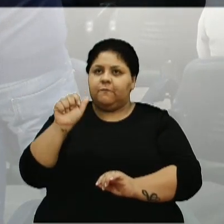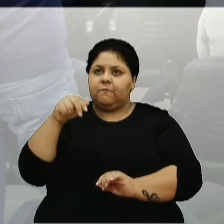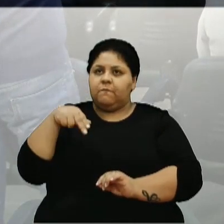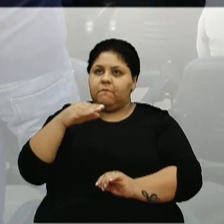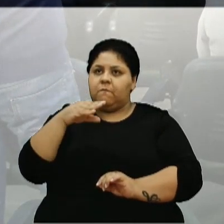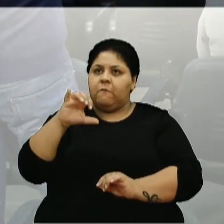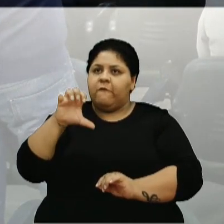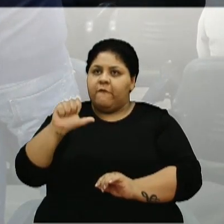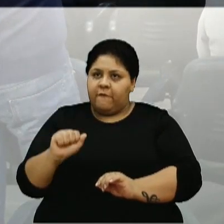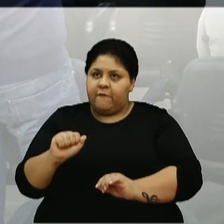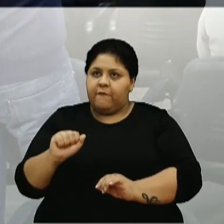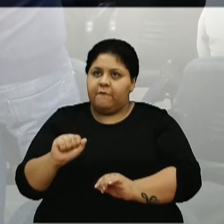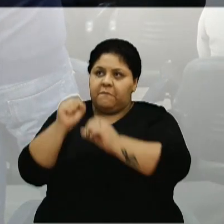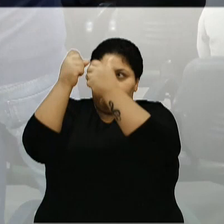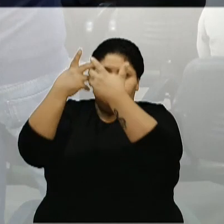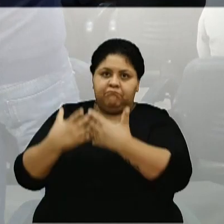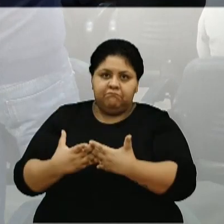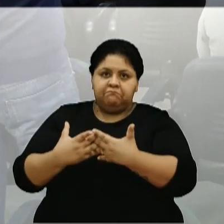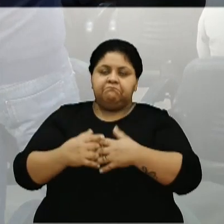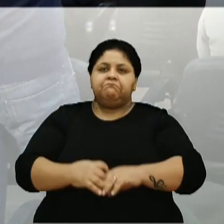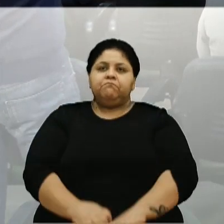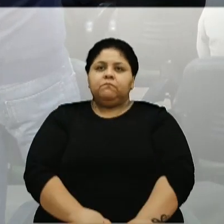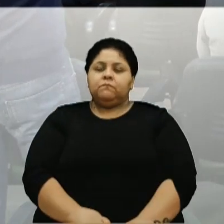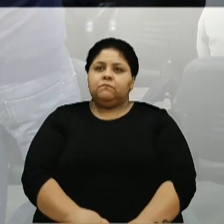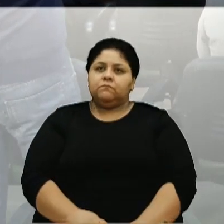Ceruti Venturim, para a sua exposição.